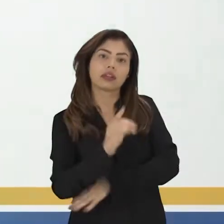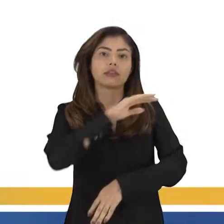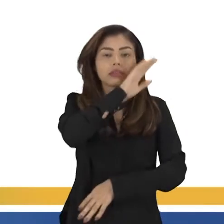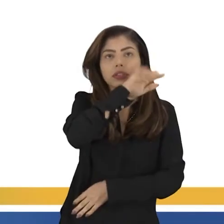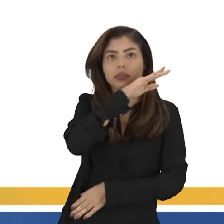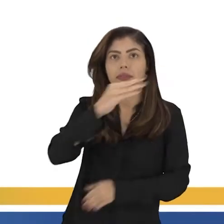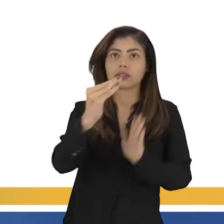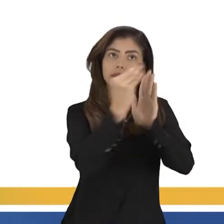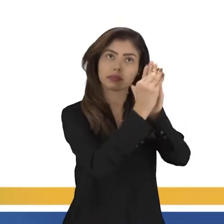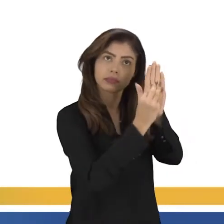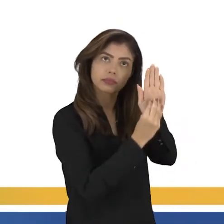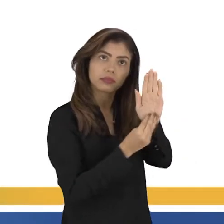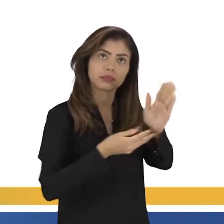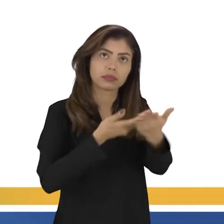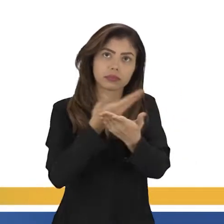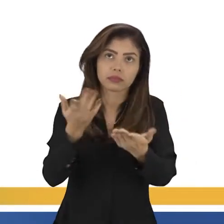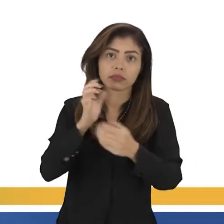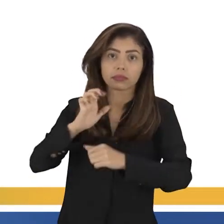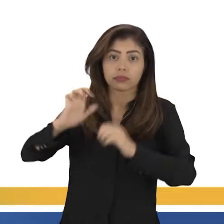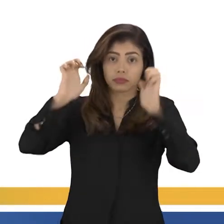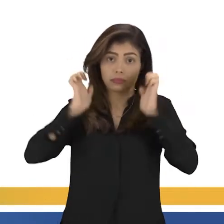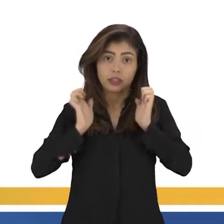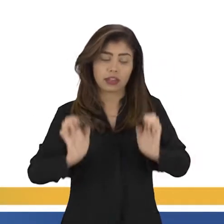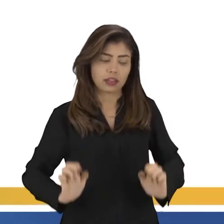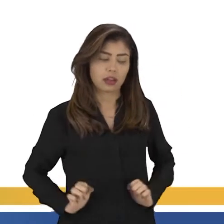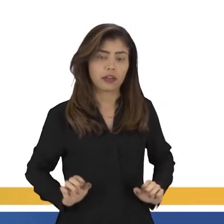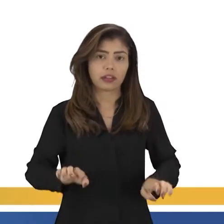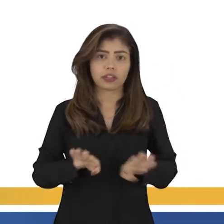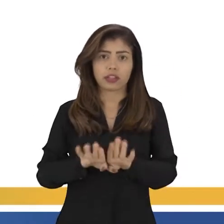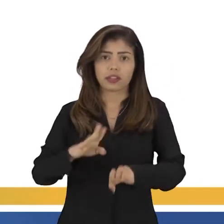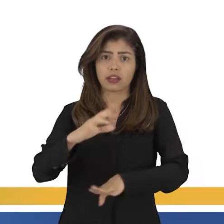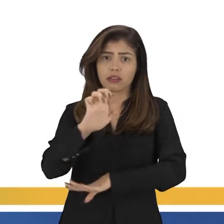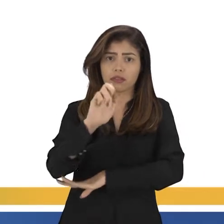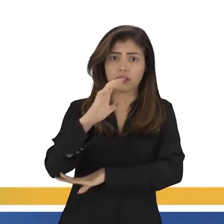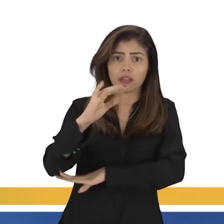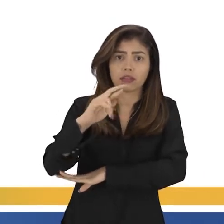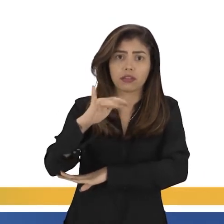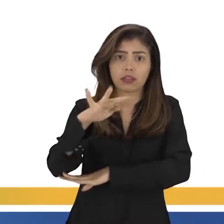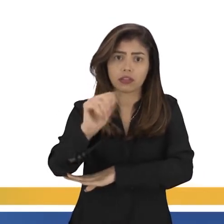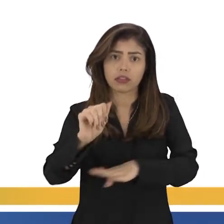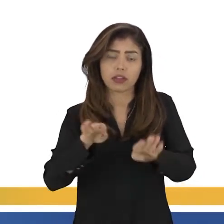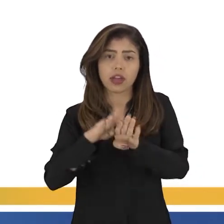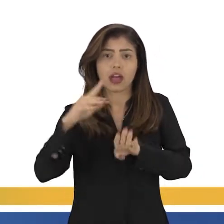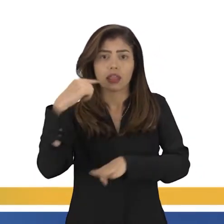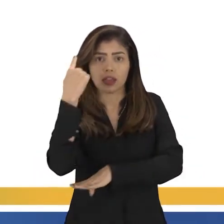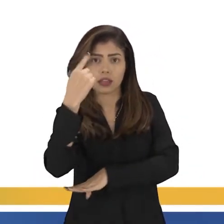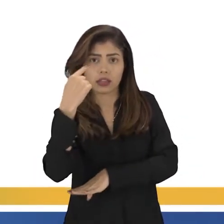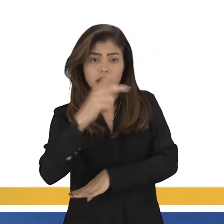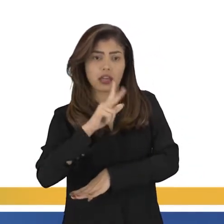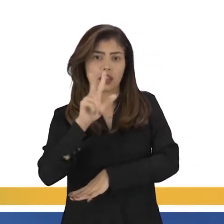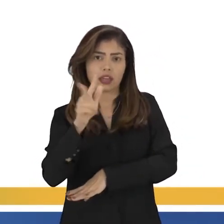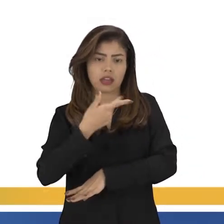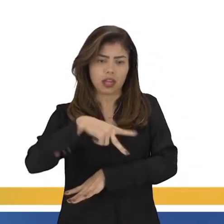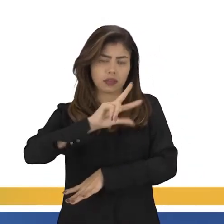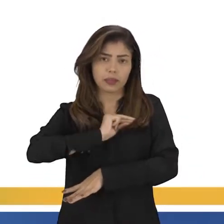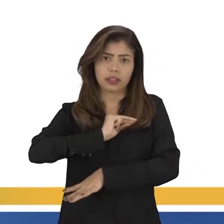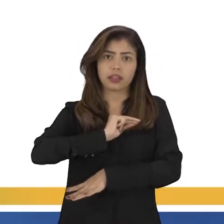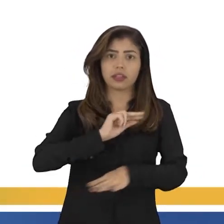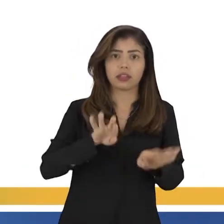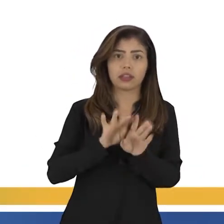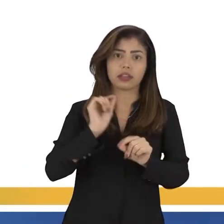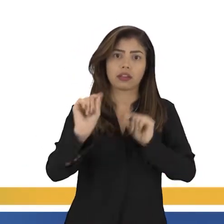agenda aí da ecoética. Eu poderia falar sobre as touradas na Espanha, a vaquejada no